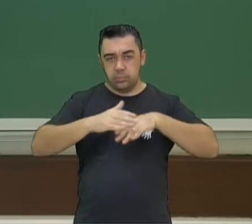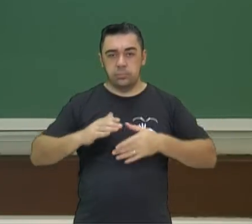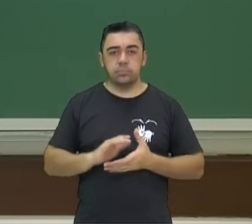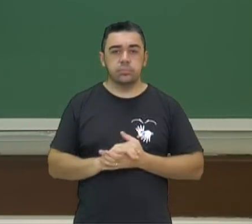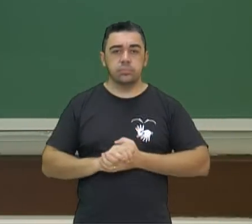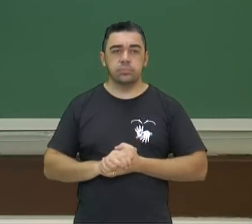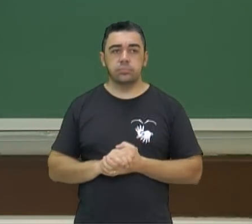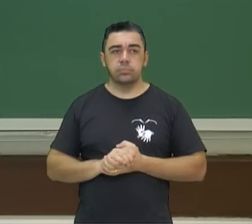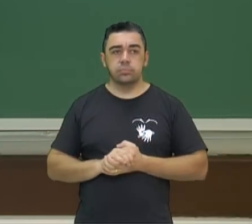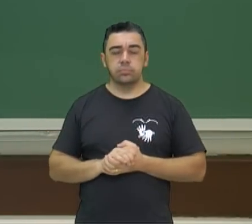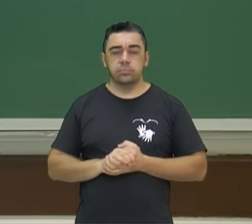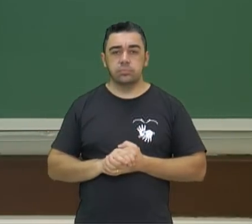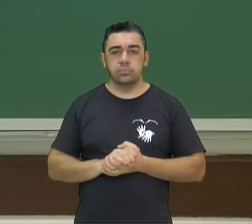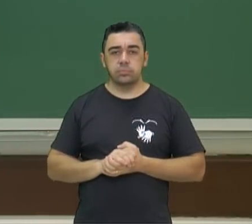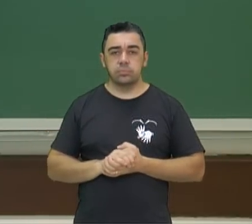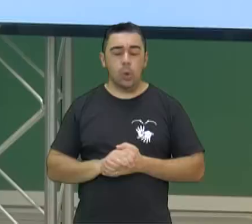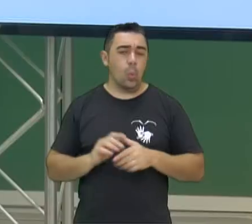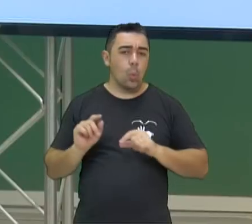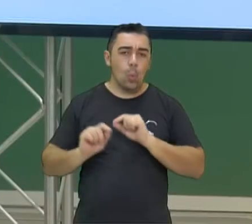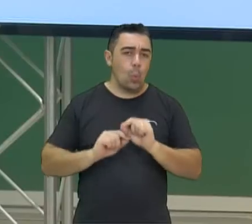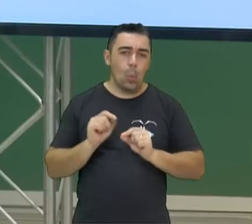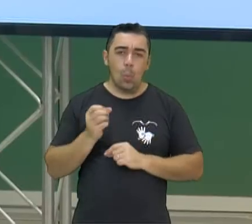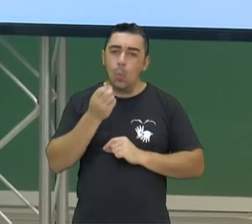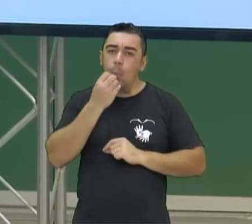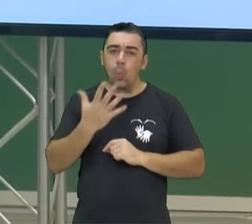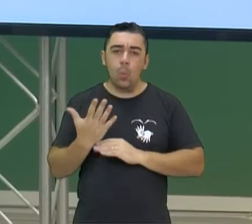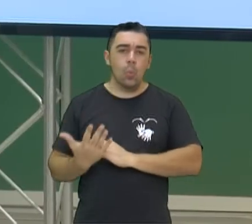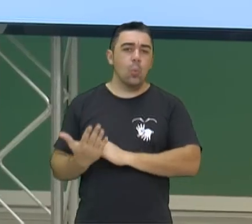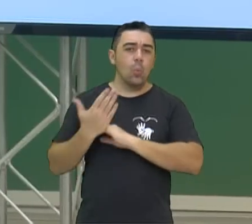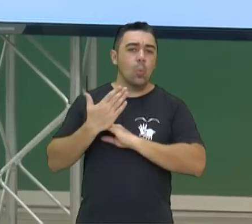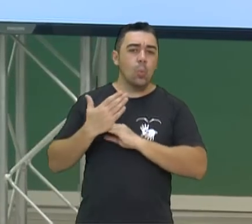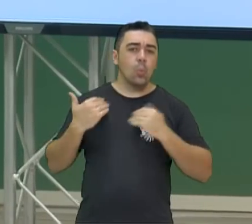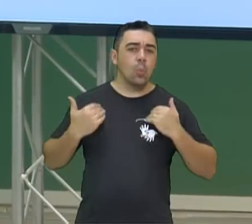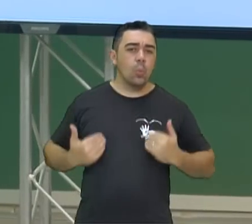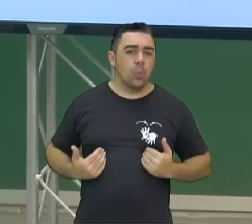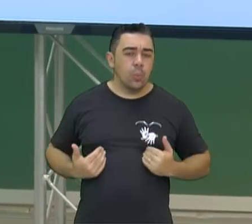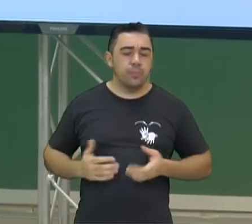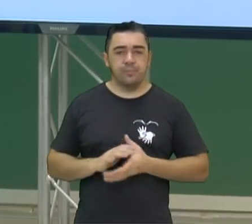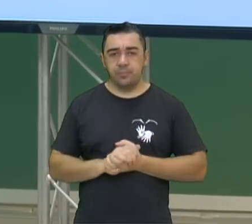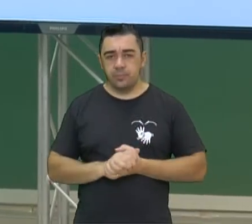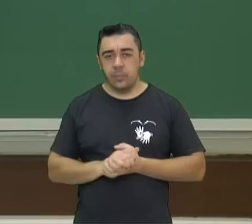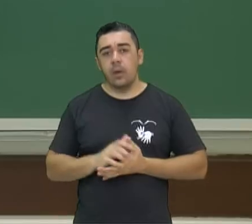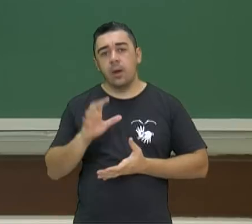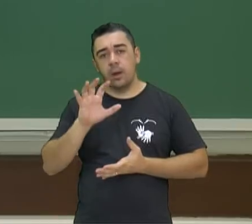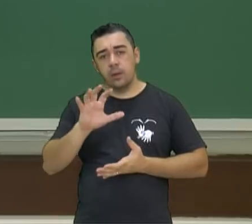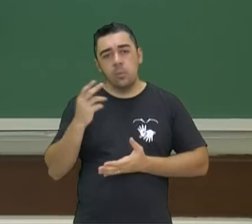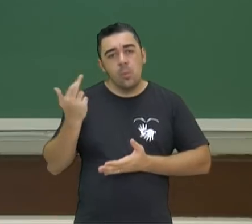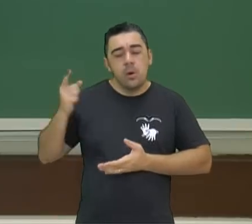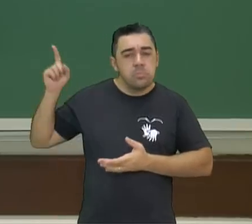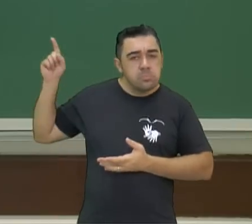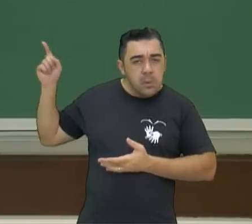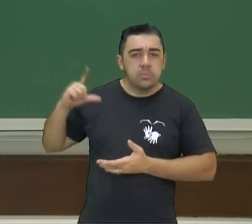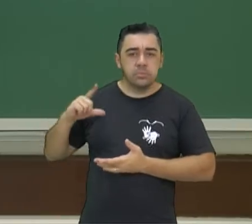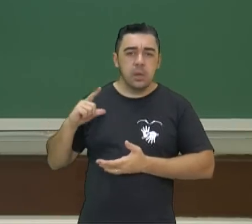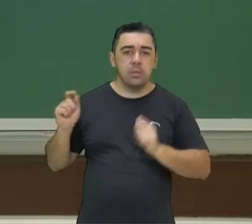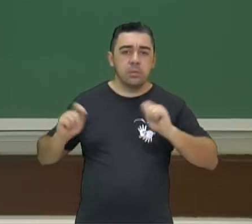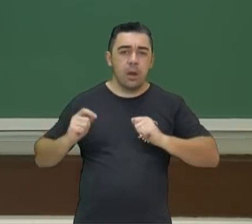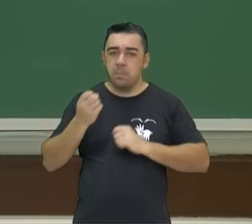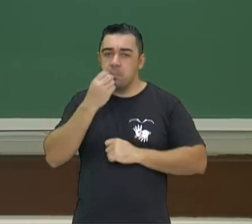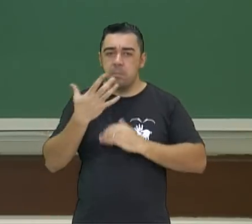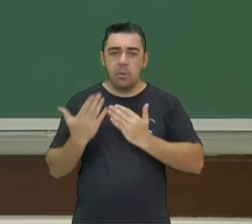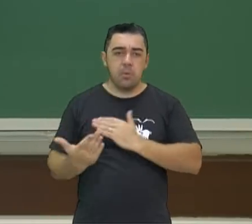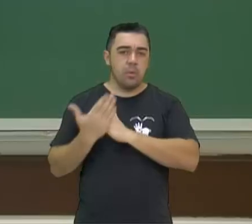slackline, certo? Os benefícios, então, assim como outras modalidades, o slackline traz muitos benefícios para os